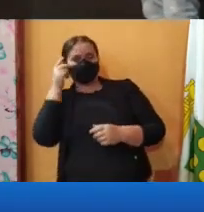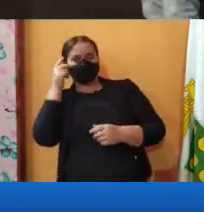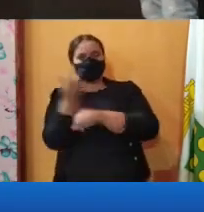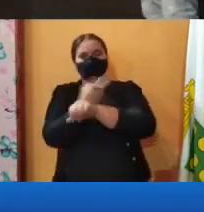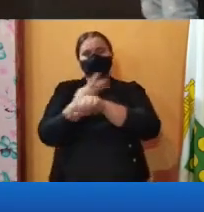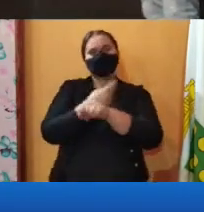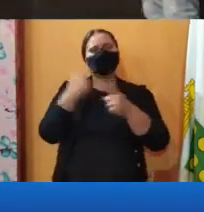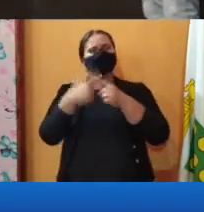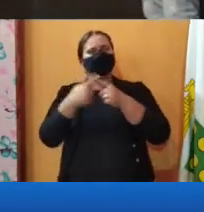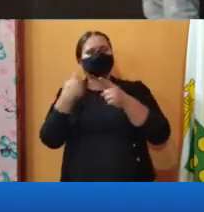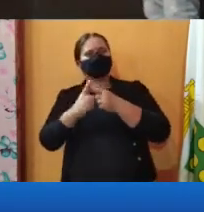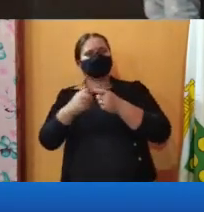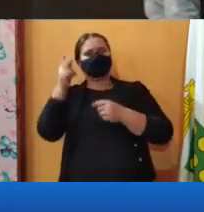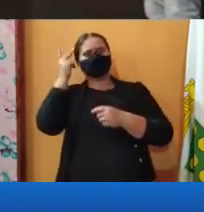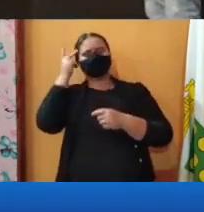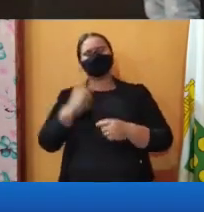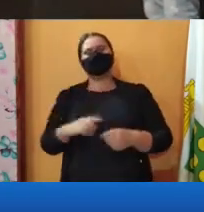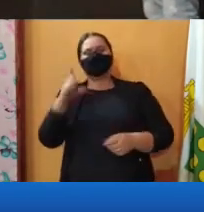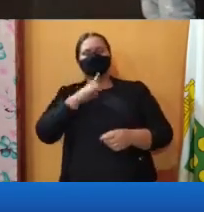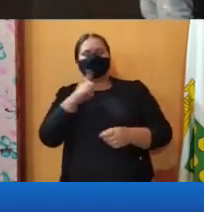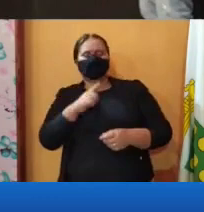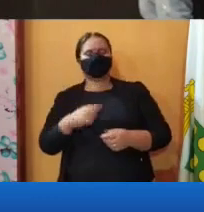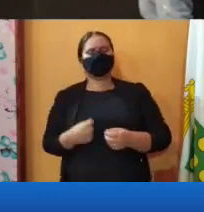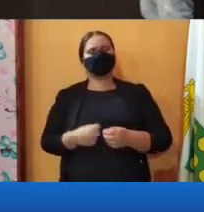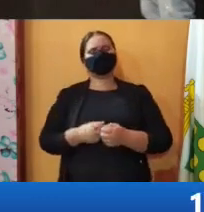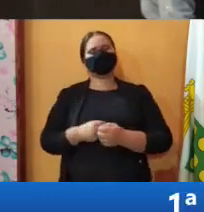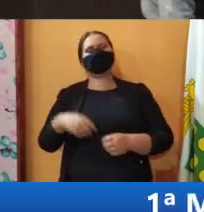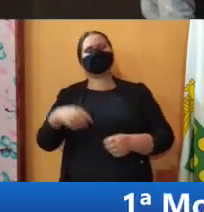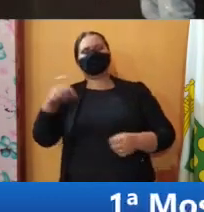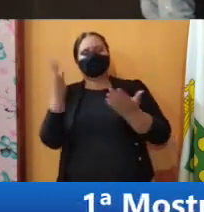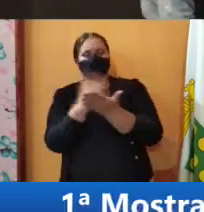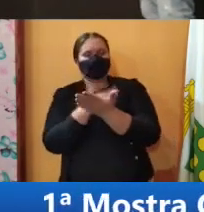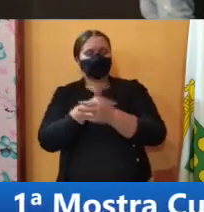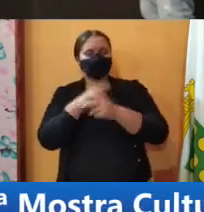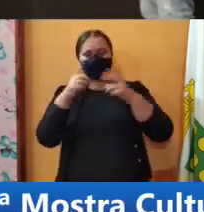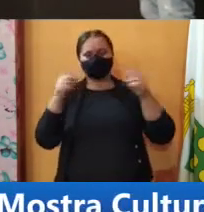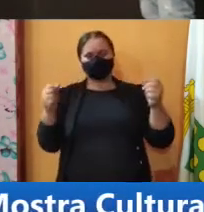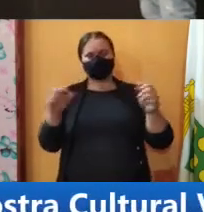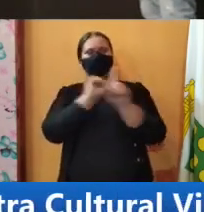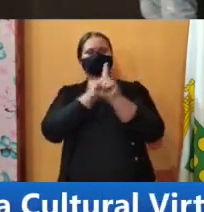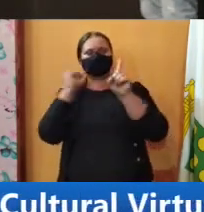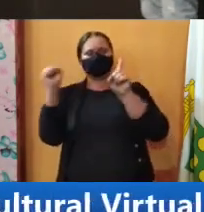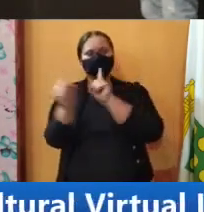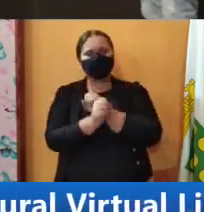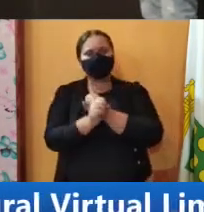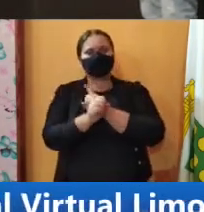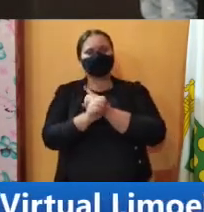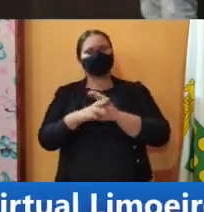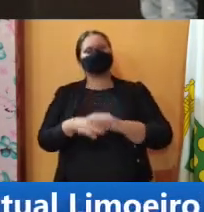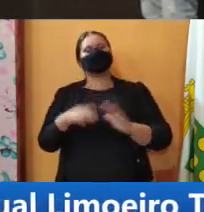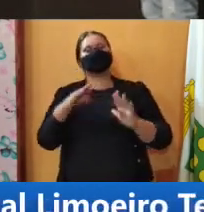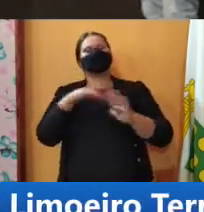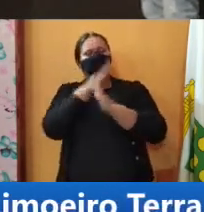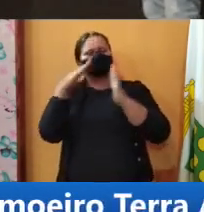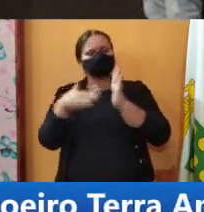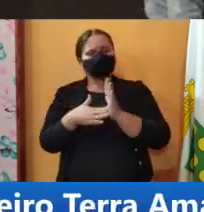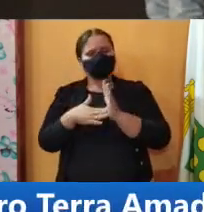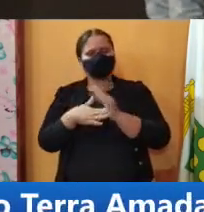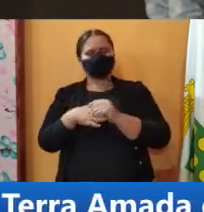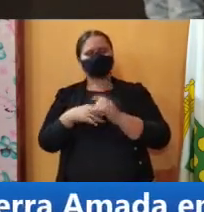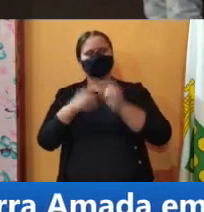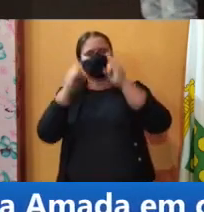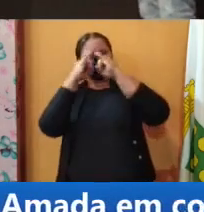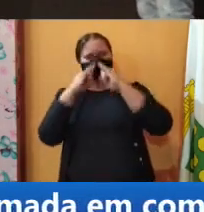juntos, todos nós, poder público, comunidade, sociedade civil e, sobretudo, o